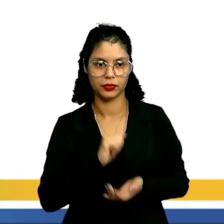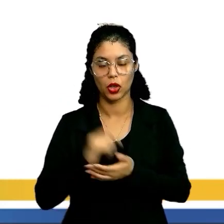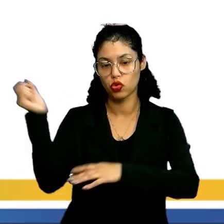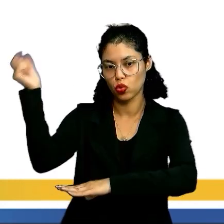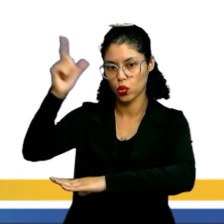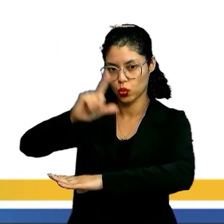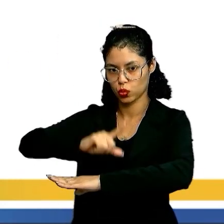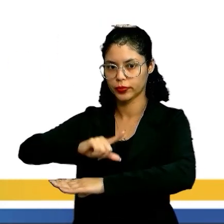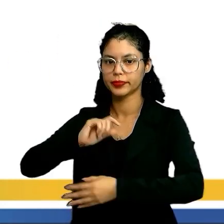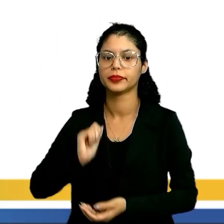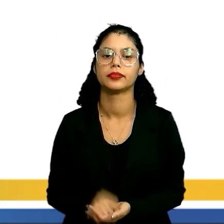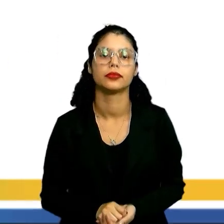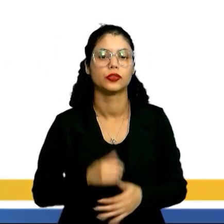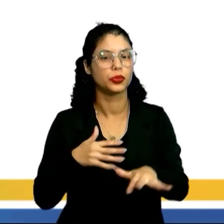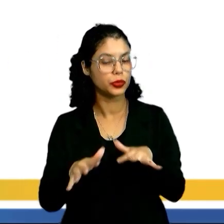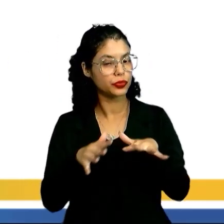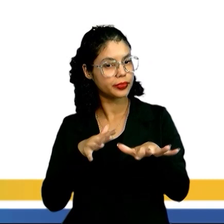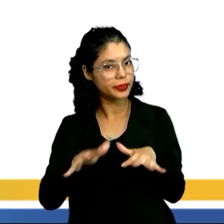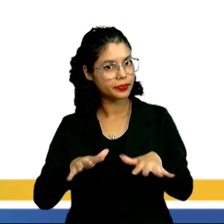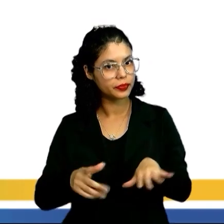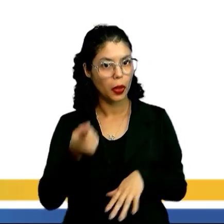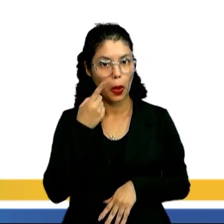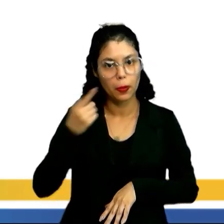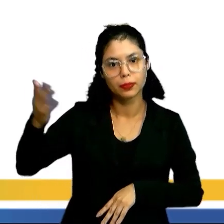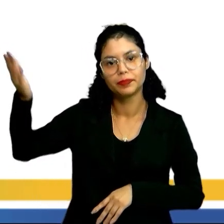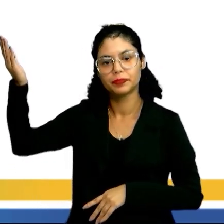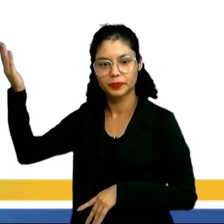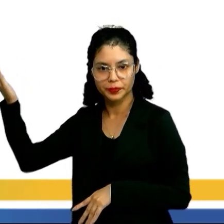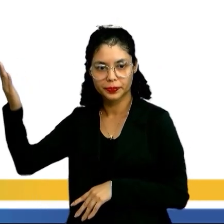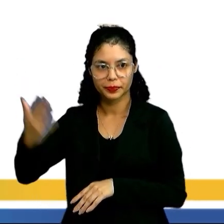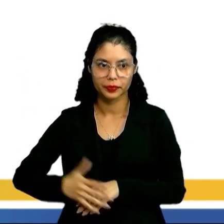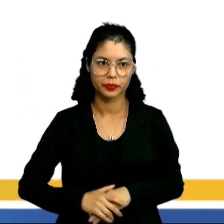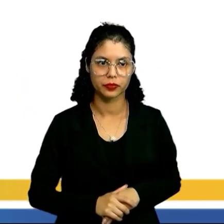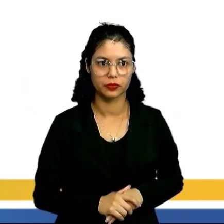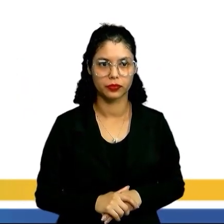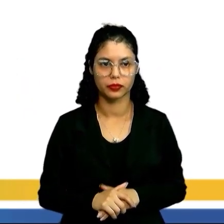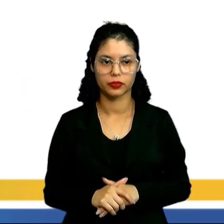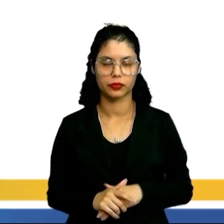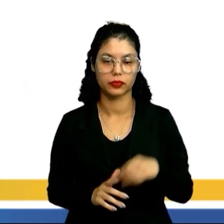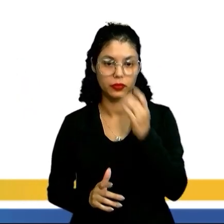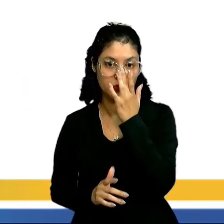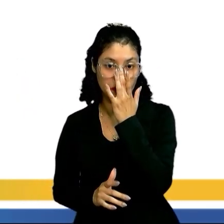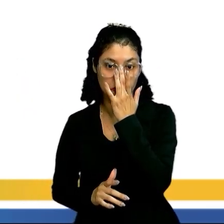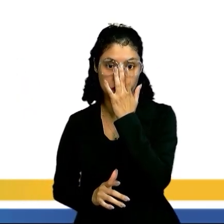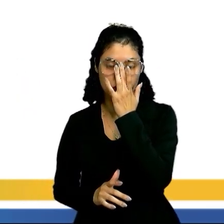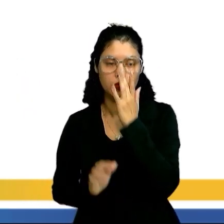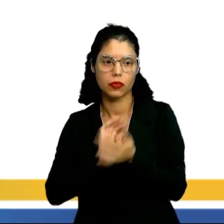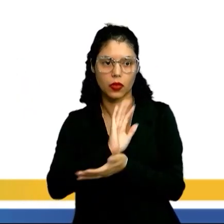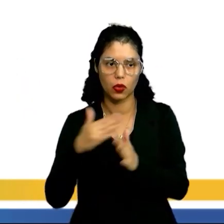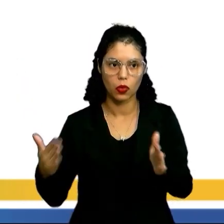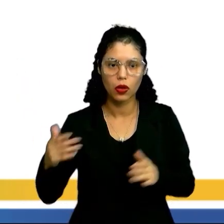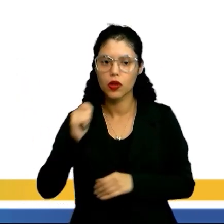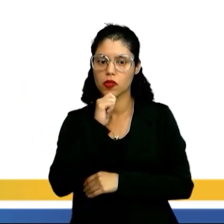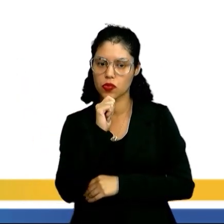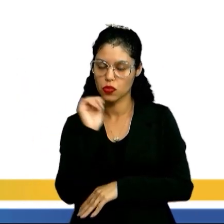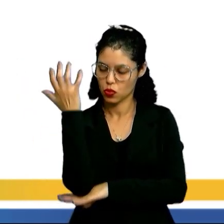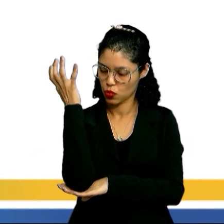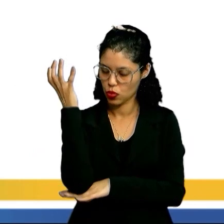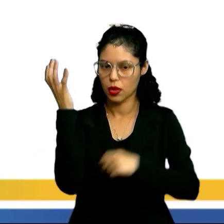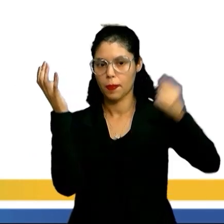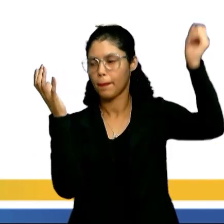luz, Tropismo aí do movimento. E olha só como é que acontece. Quando a luz está agindo aí na